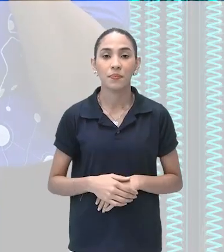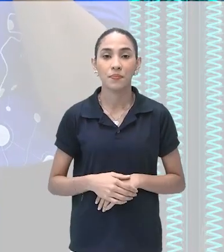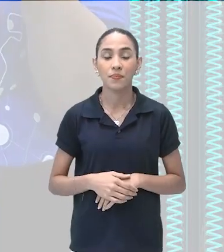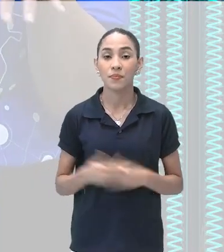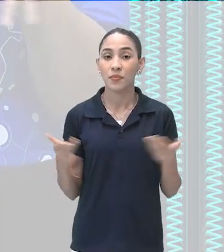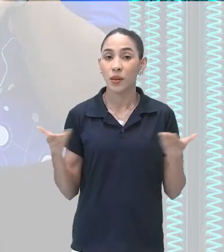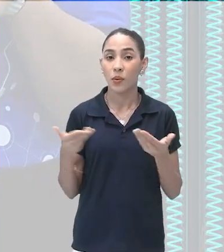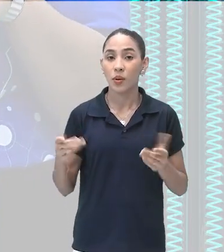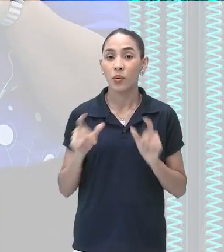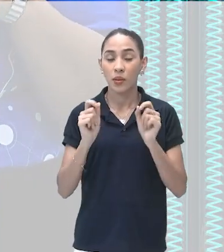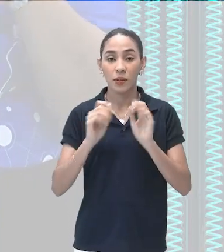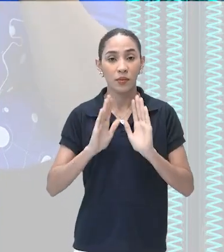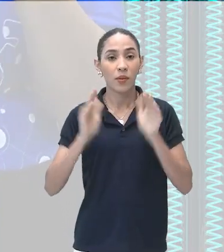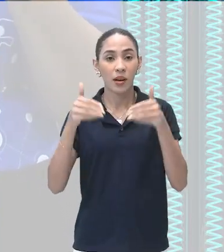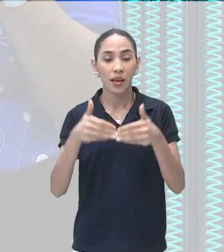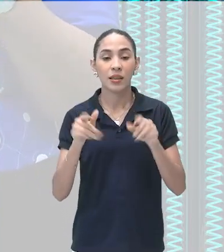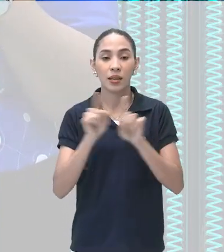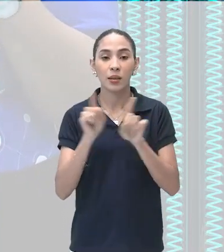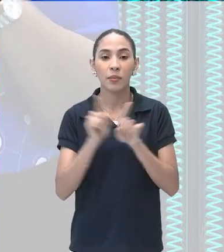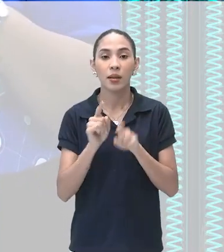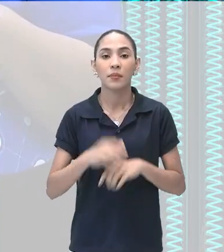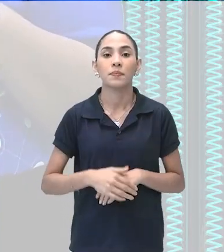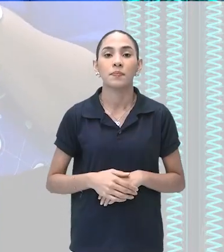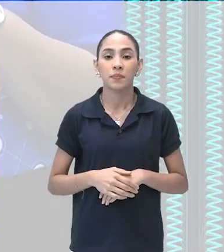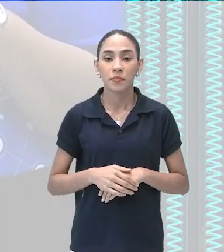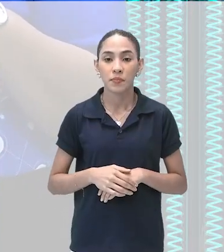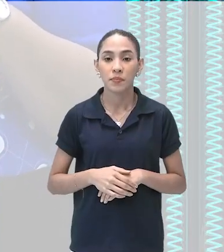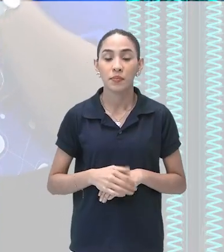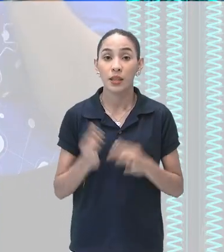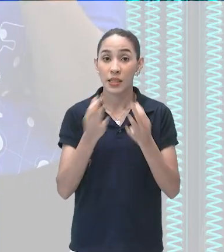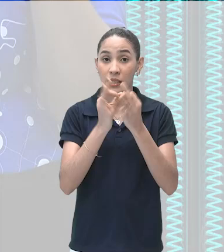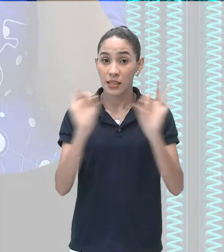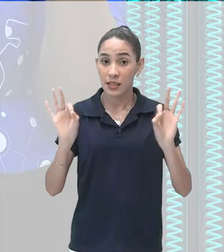vamos agora focalizar questões